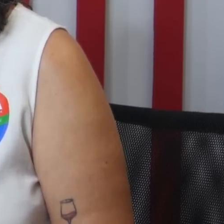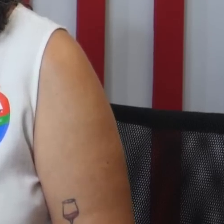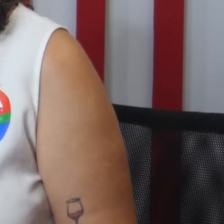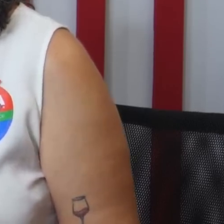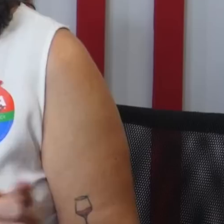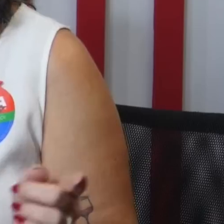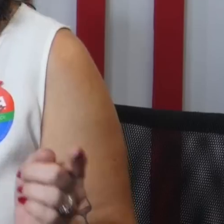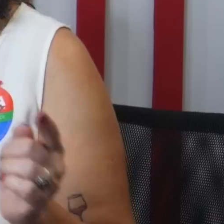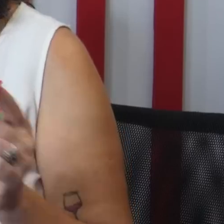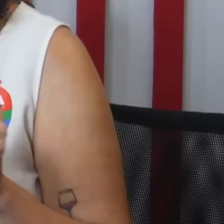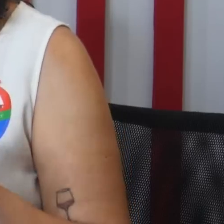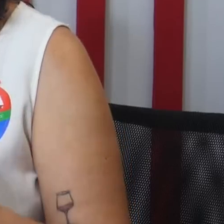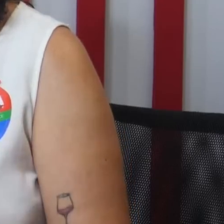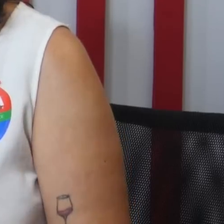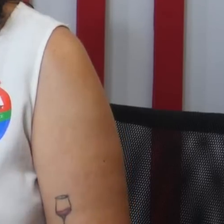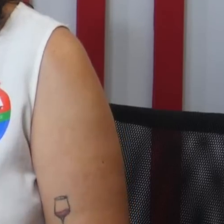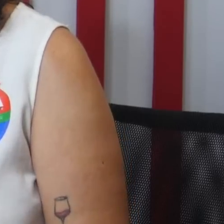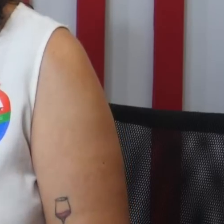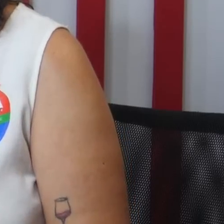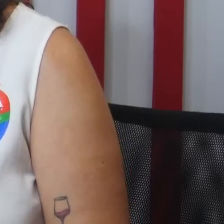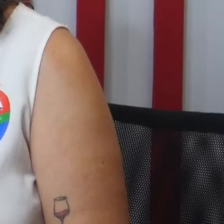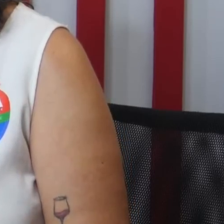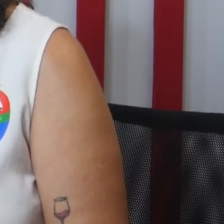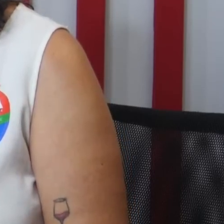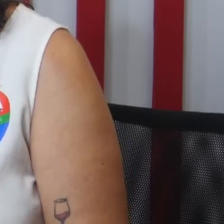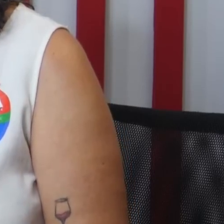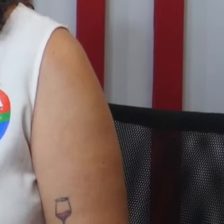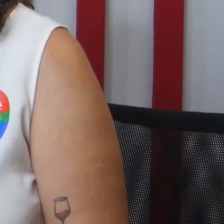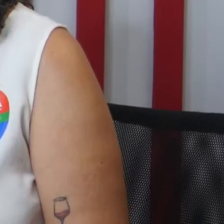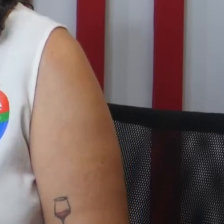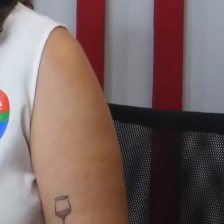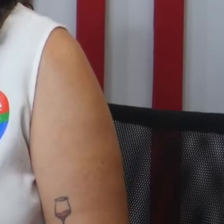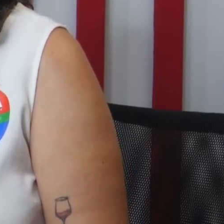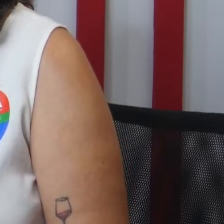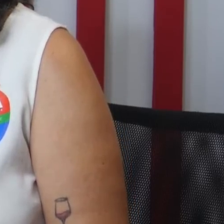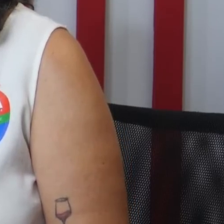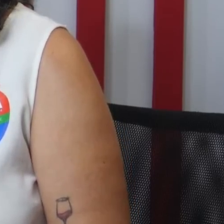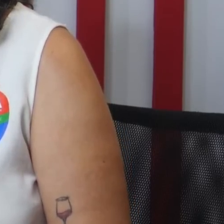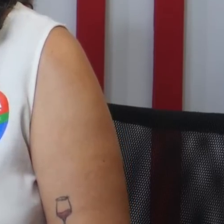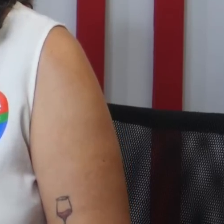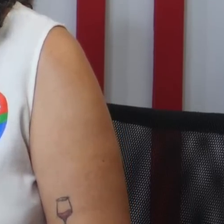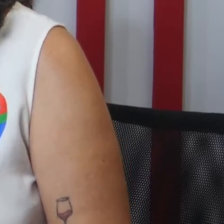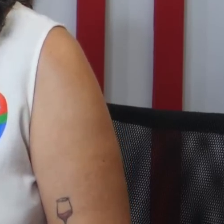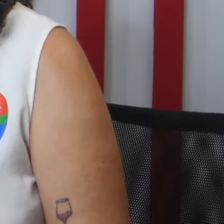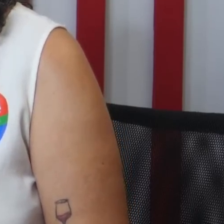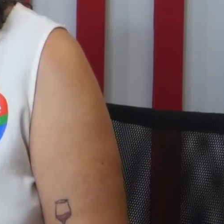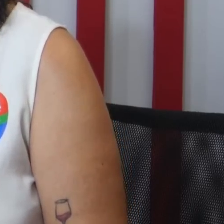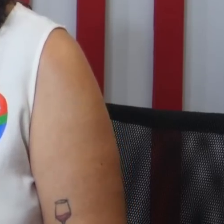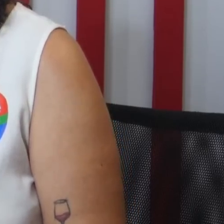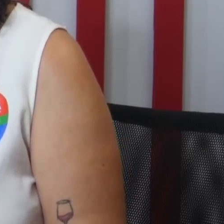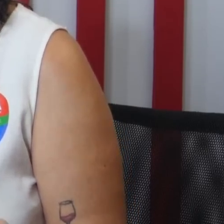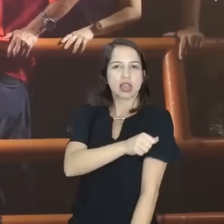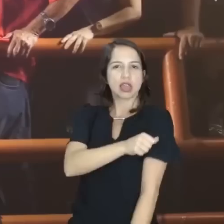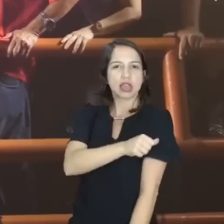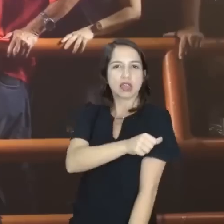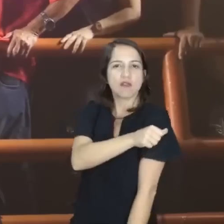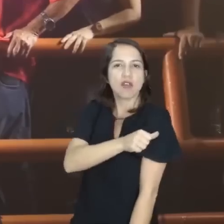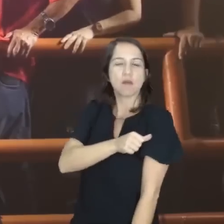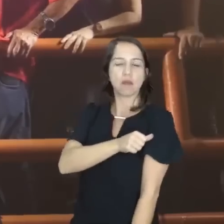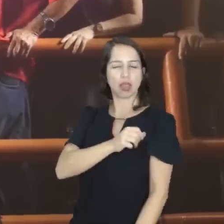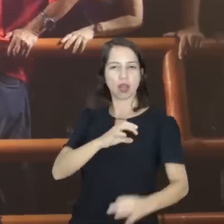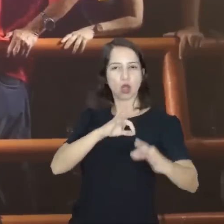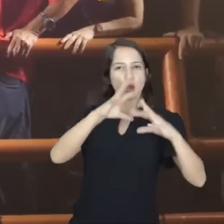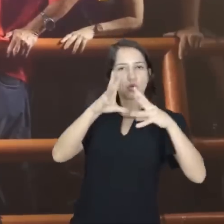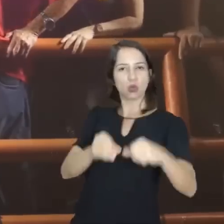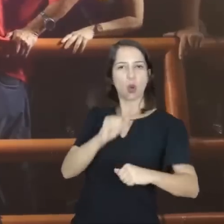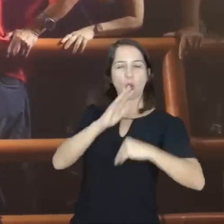do Rio de Janeiro e depois foi para o Subúrbio do rio em Padre Miguel onde caminhou do lado de uma multidão nós